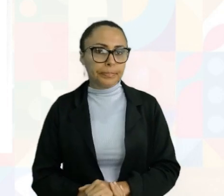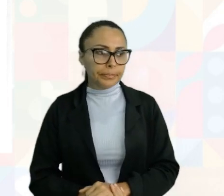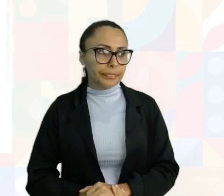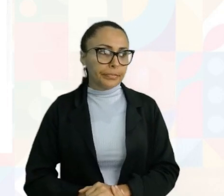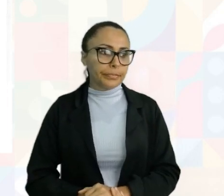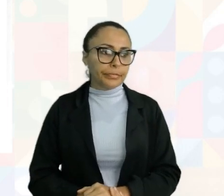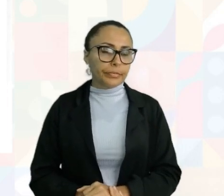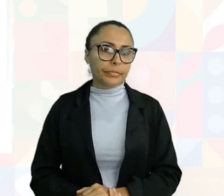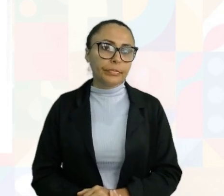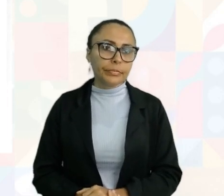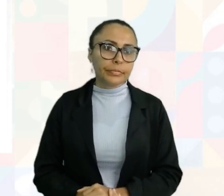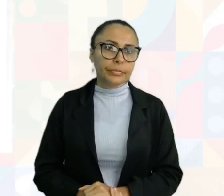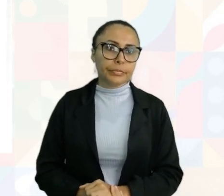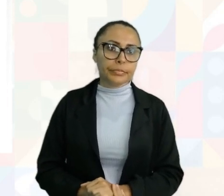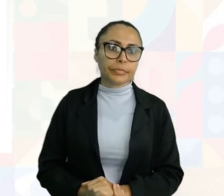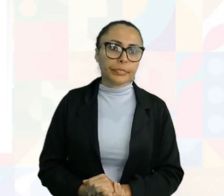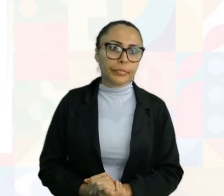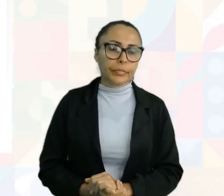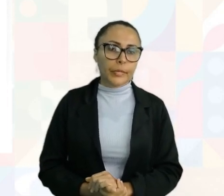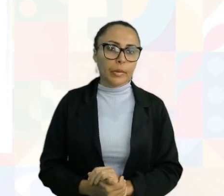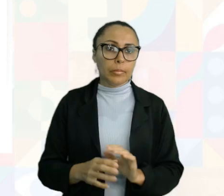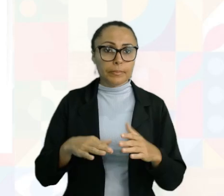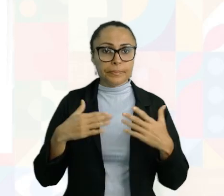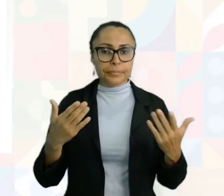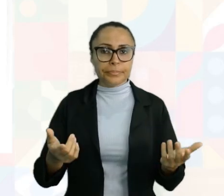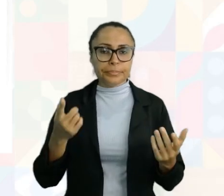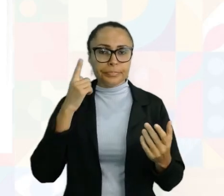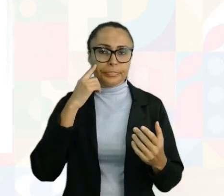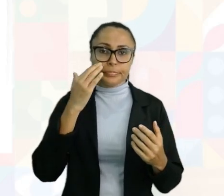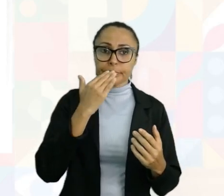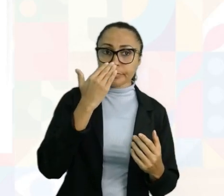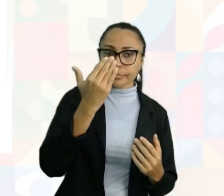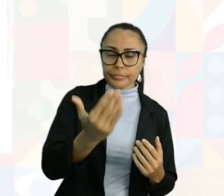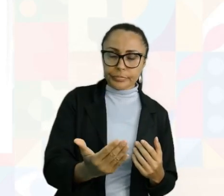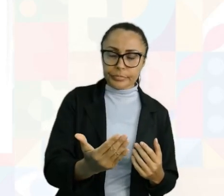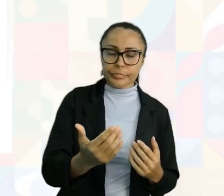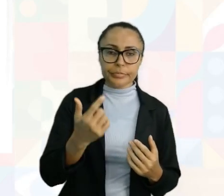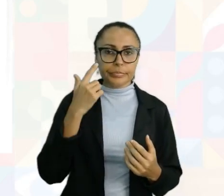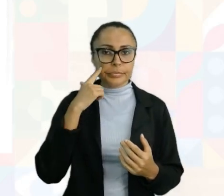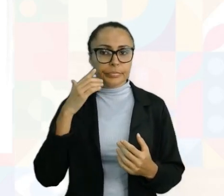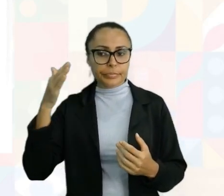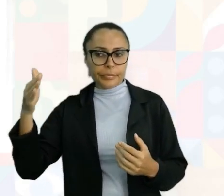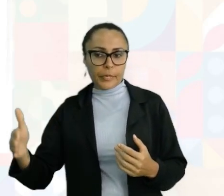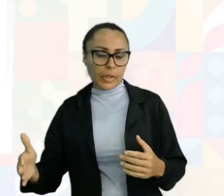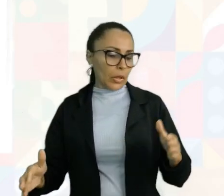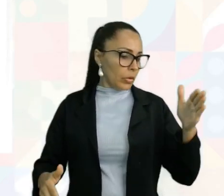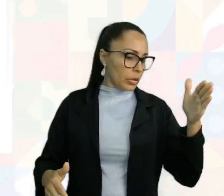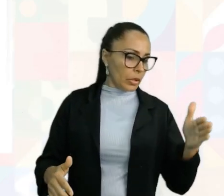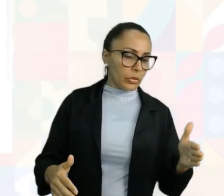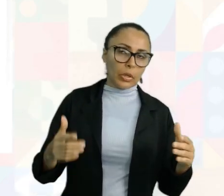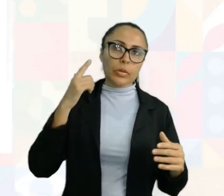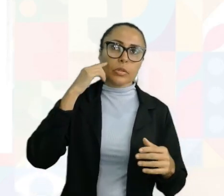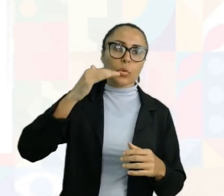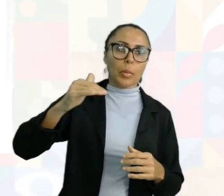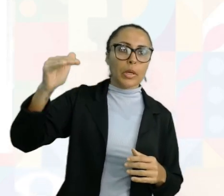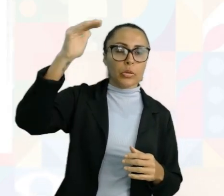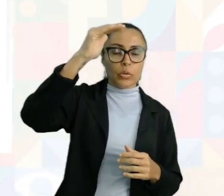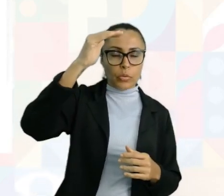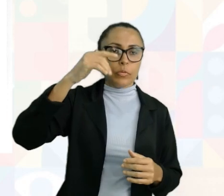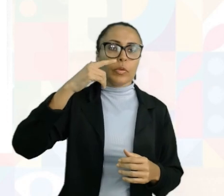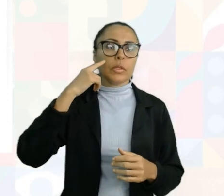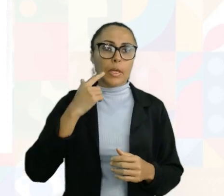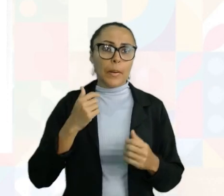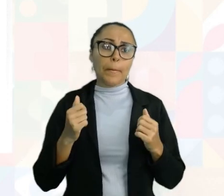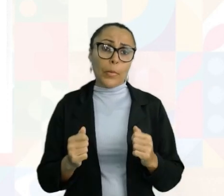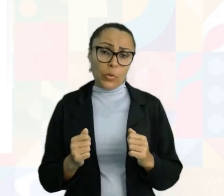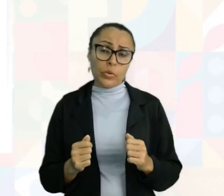desse rebatimento, ou seja, a vista frontal, a vista lateral esquerda e a vista superior. Então vocês podem até fazer